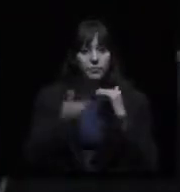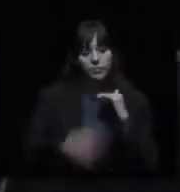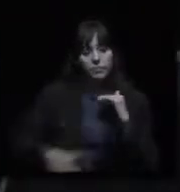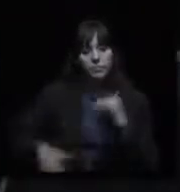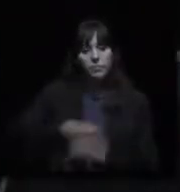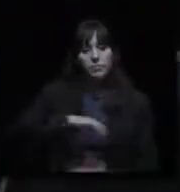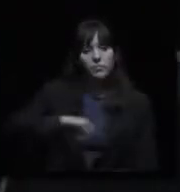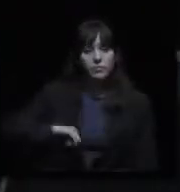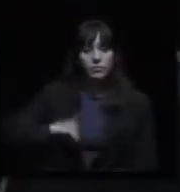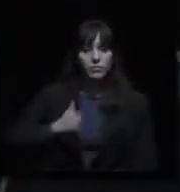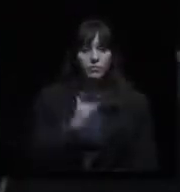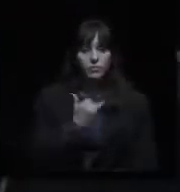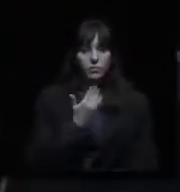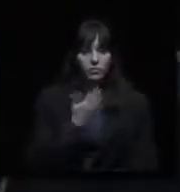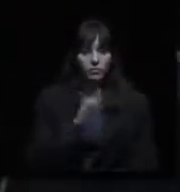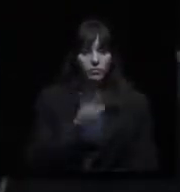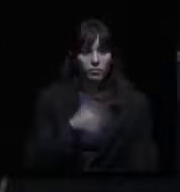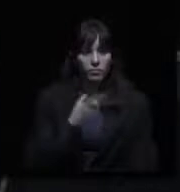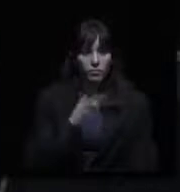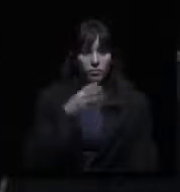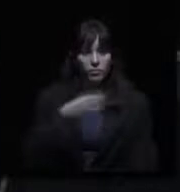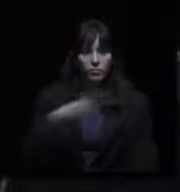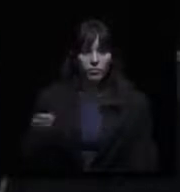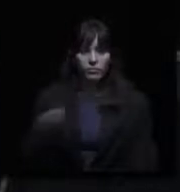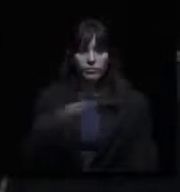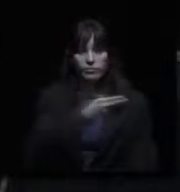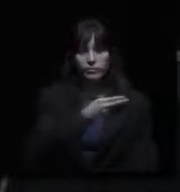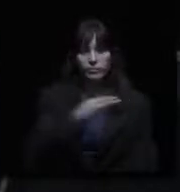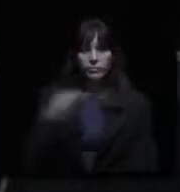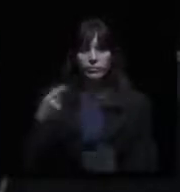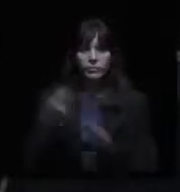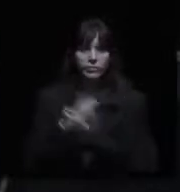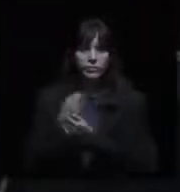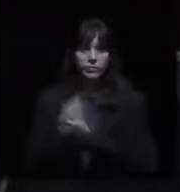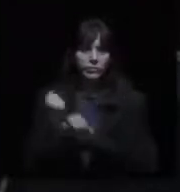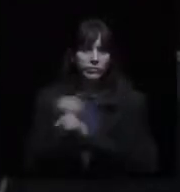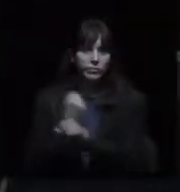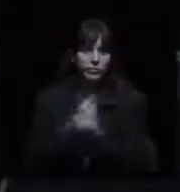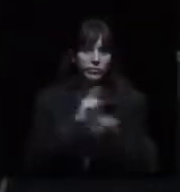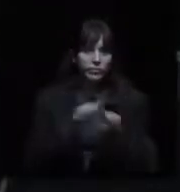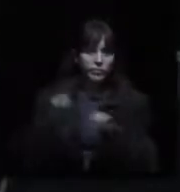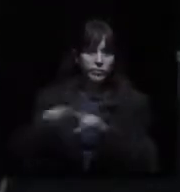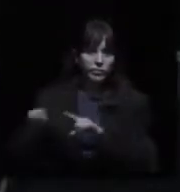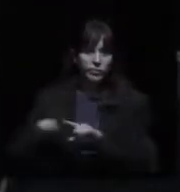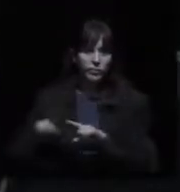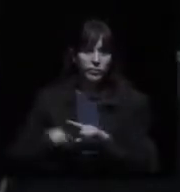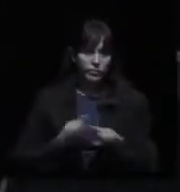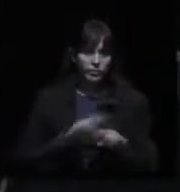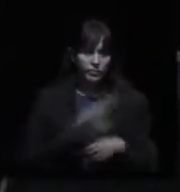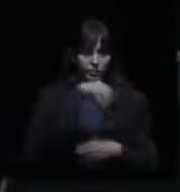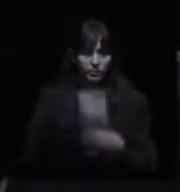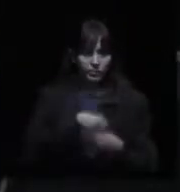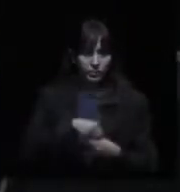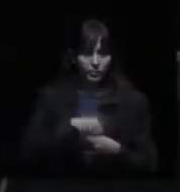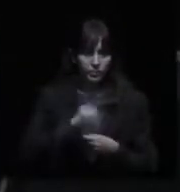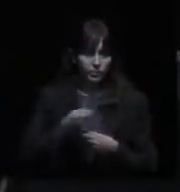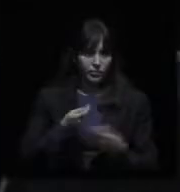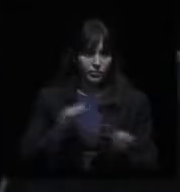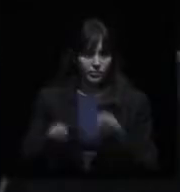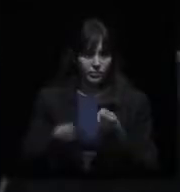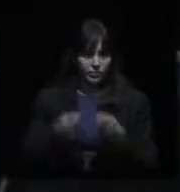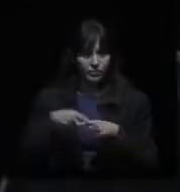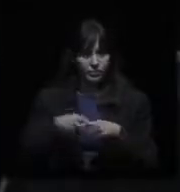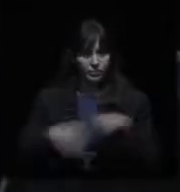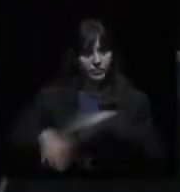verdes 21,9 milhões de euros em aquisições de serviços diversos que integram designadamente a manutenção